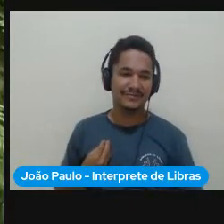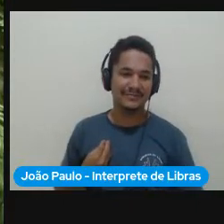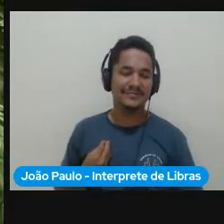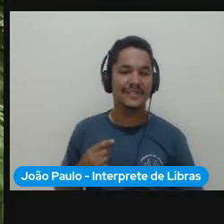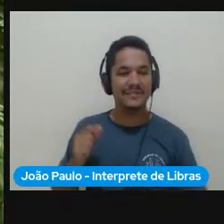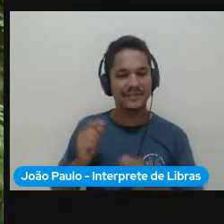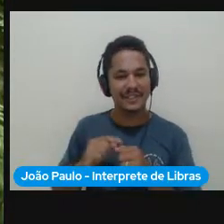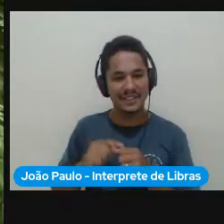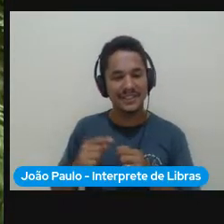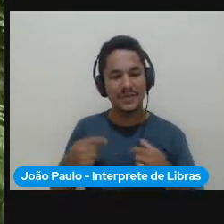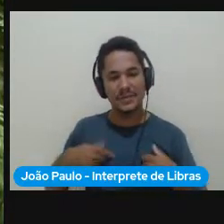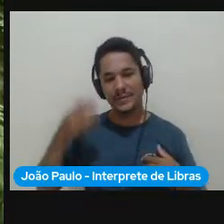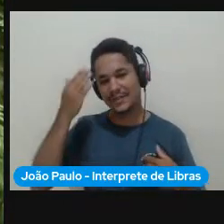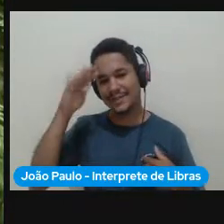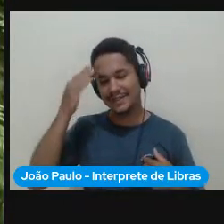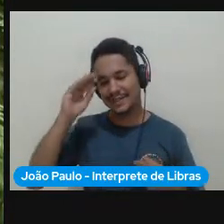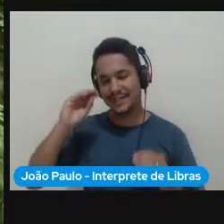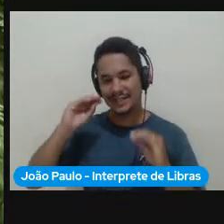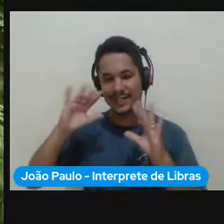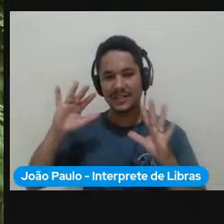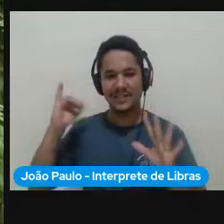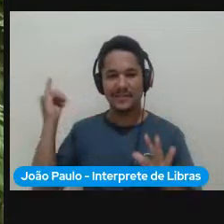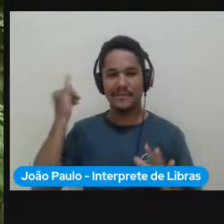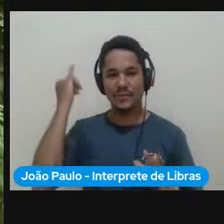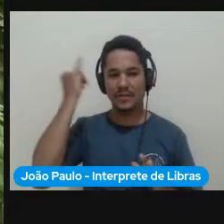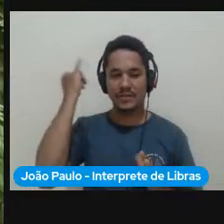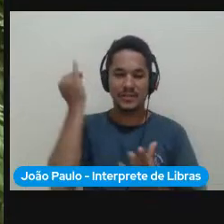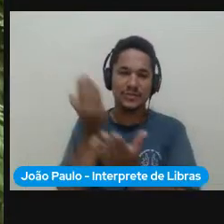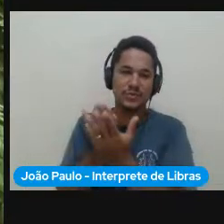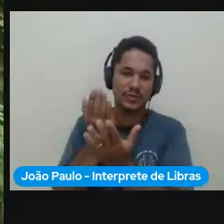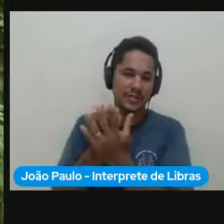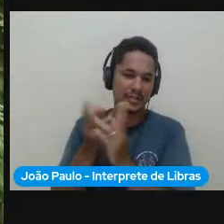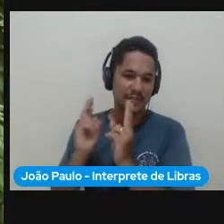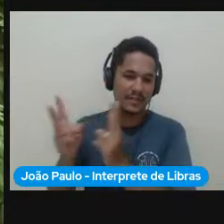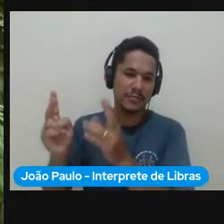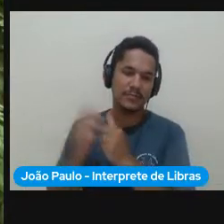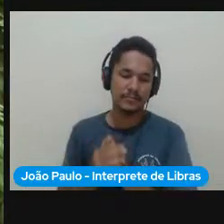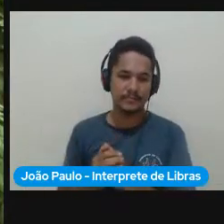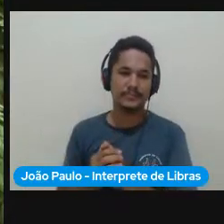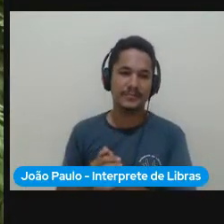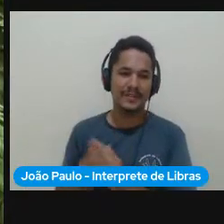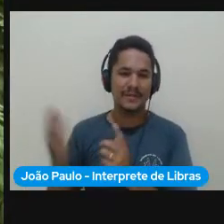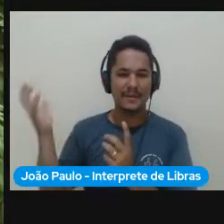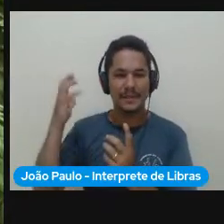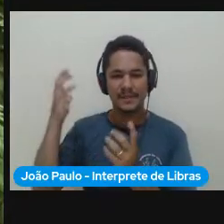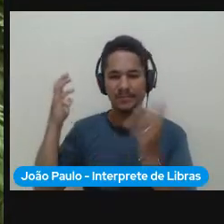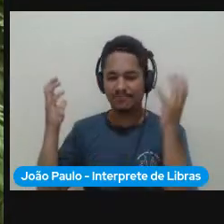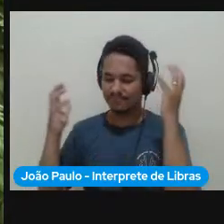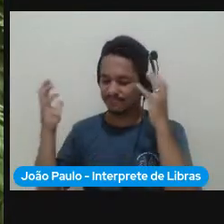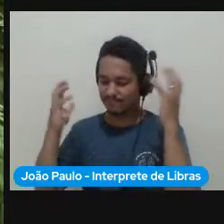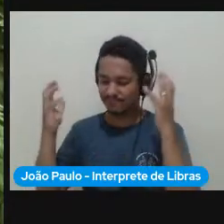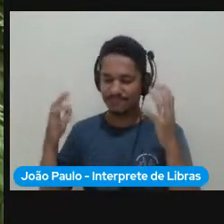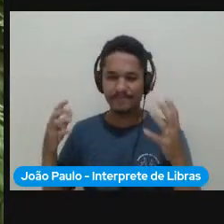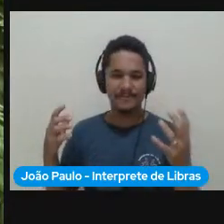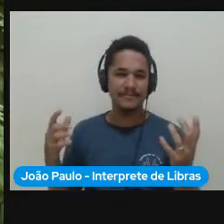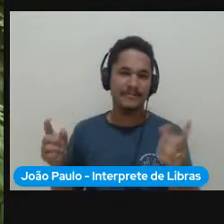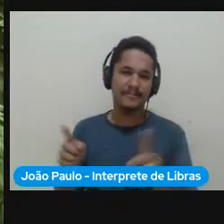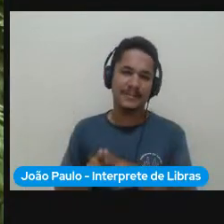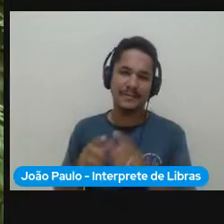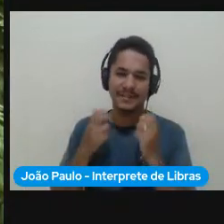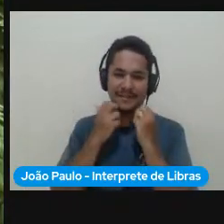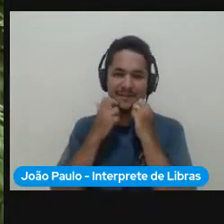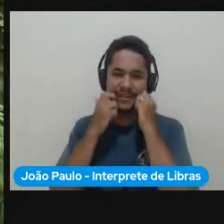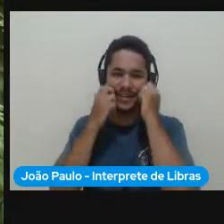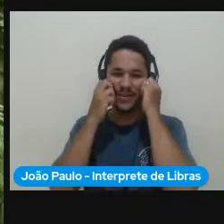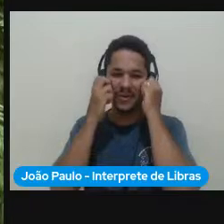que eu entendesse a importância de continuar estudando, mas toda a pressão psicológica, até mesmo a própria vergonha,